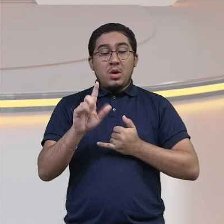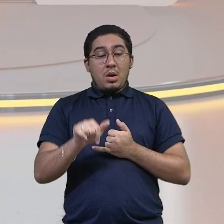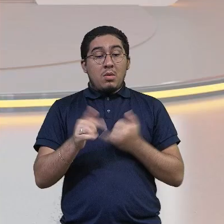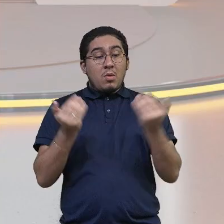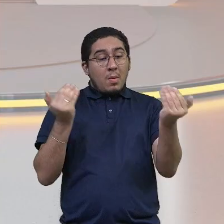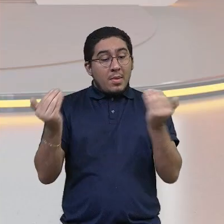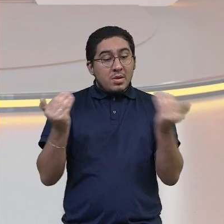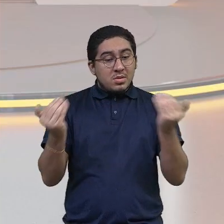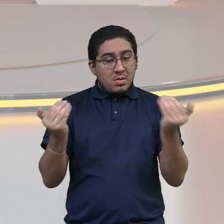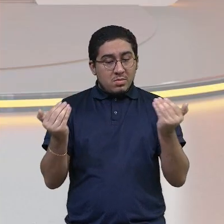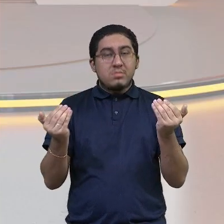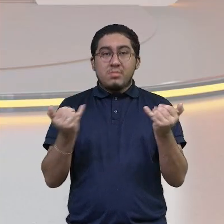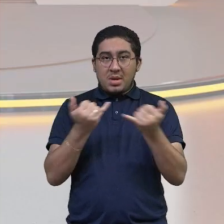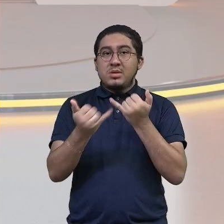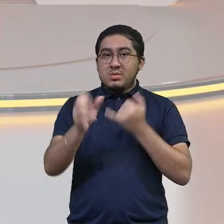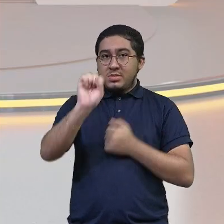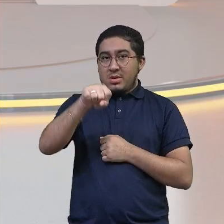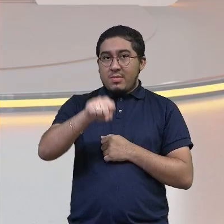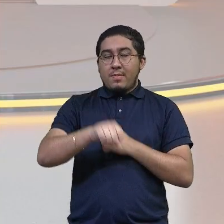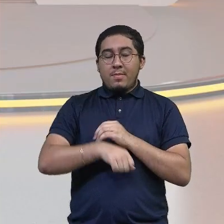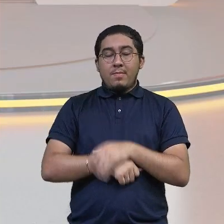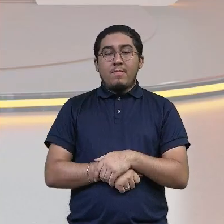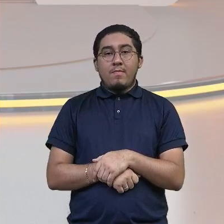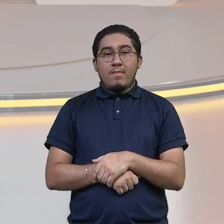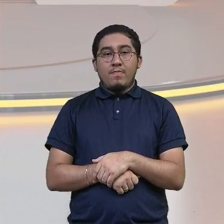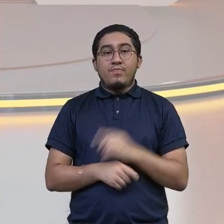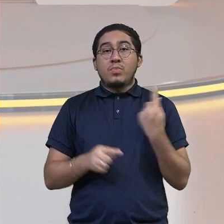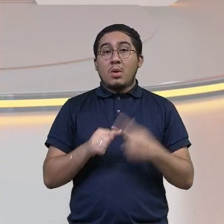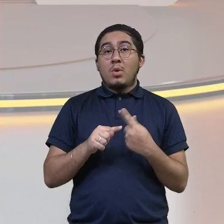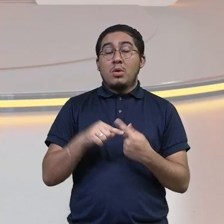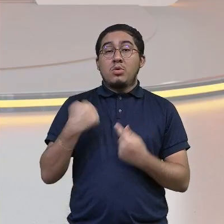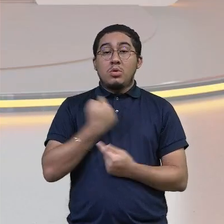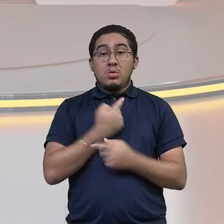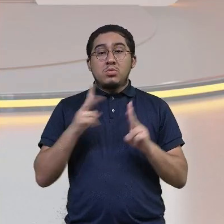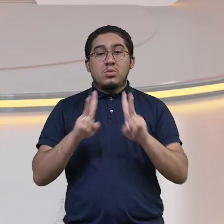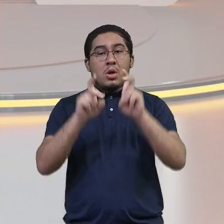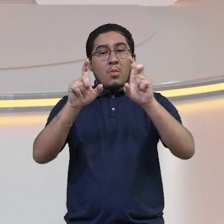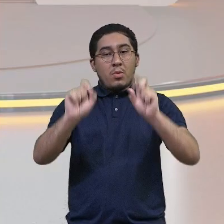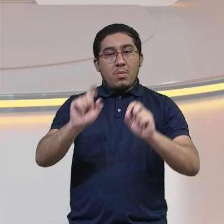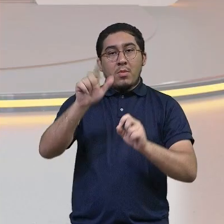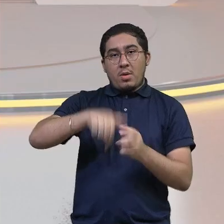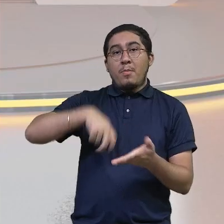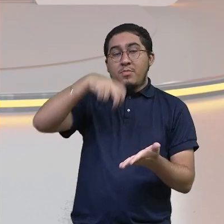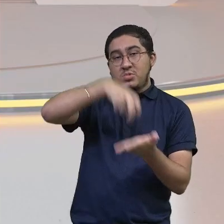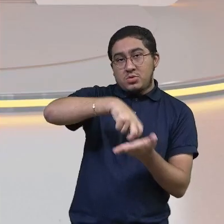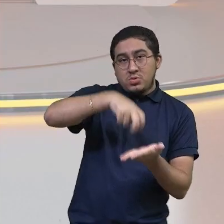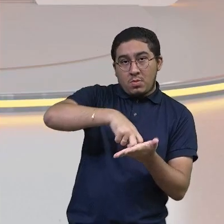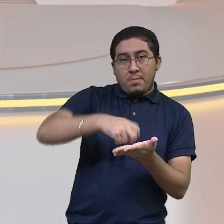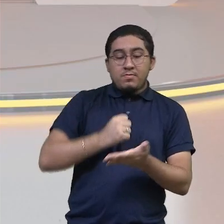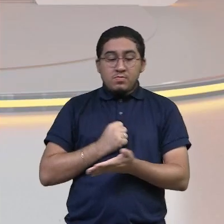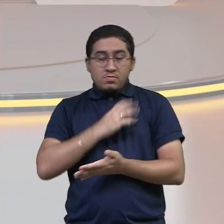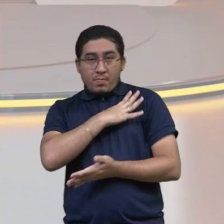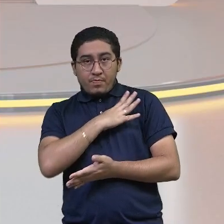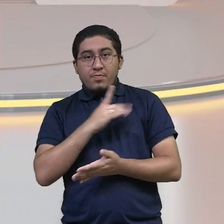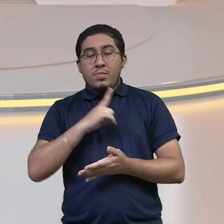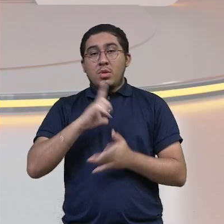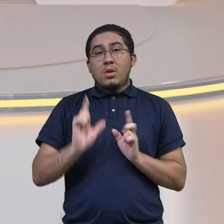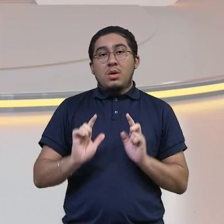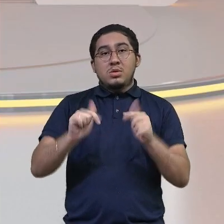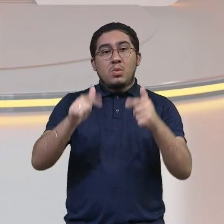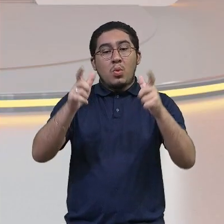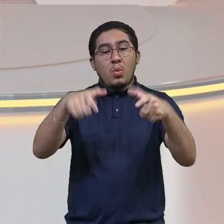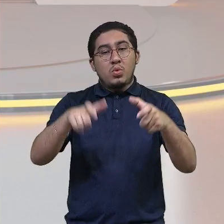casos não é mera coincidência, porque nós estamos falando de ditaduras militares que atuaram dentro